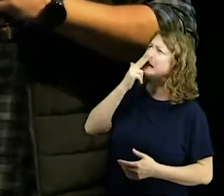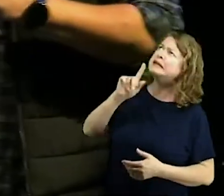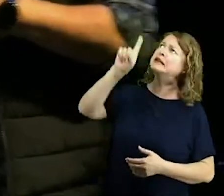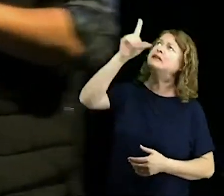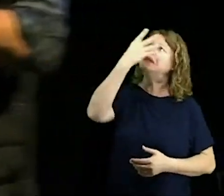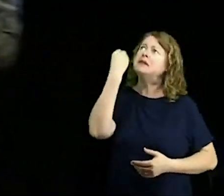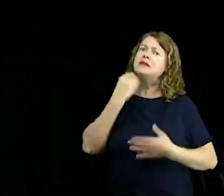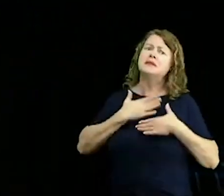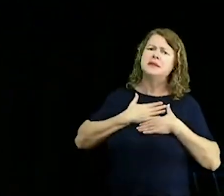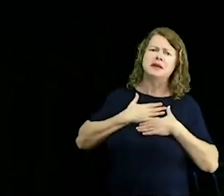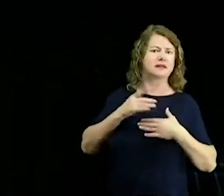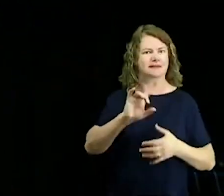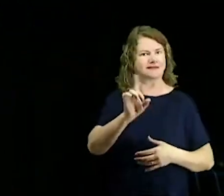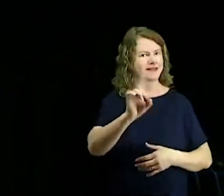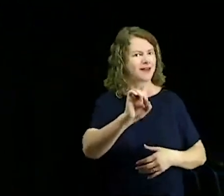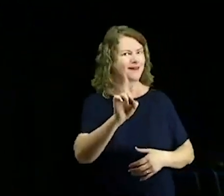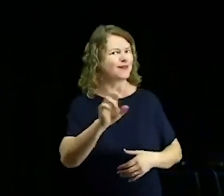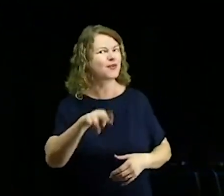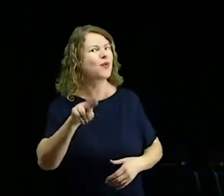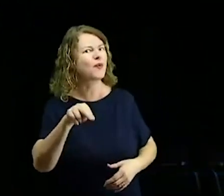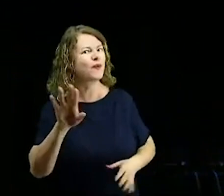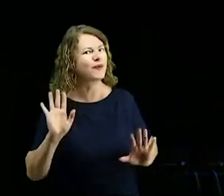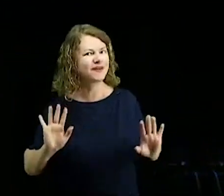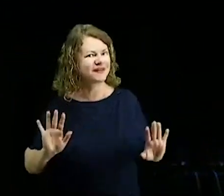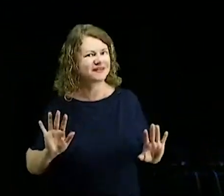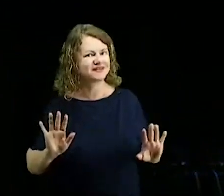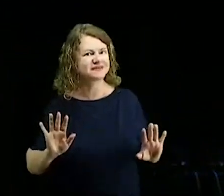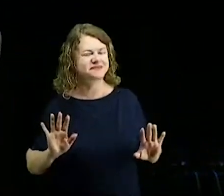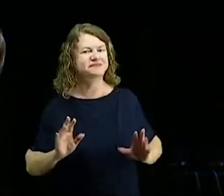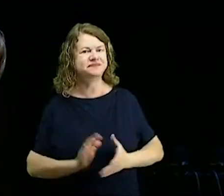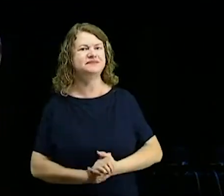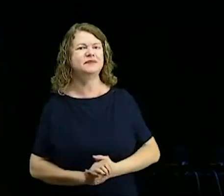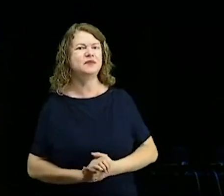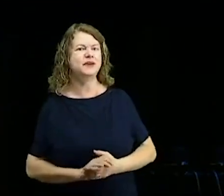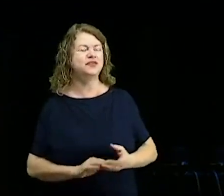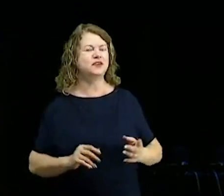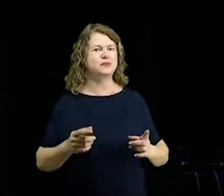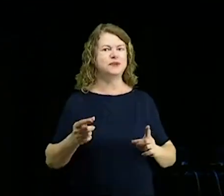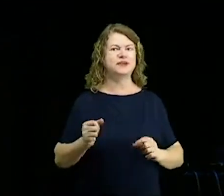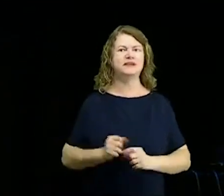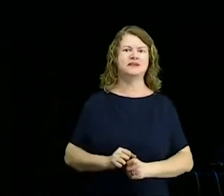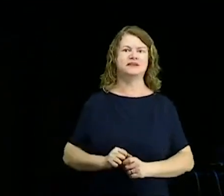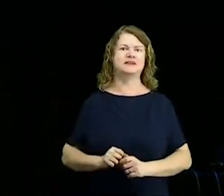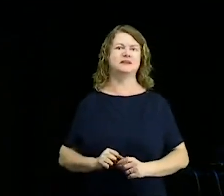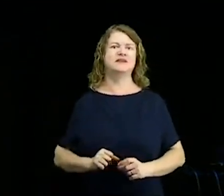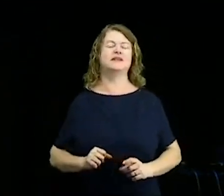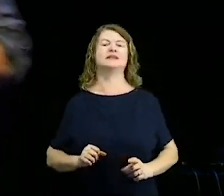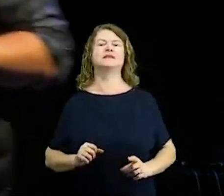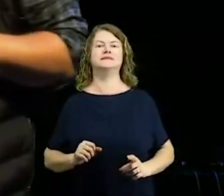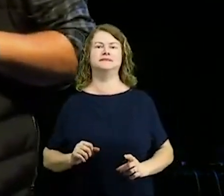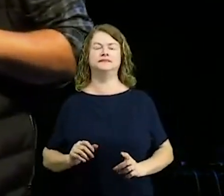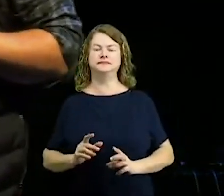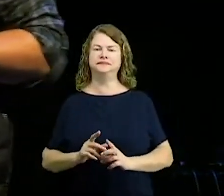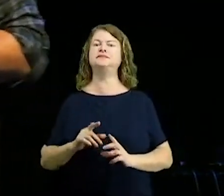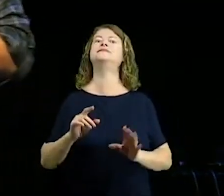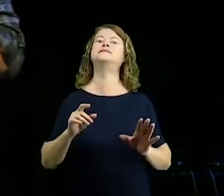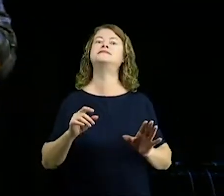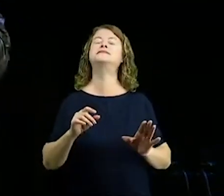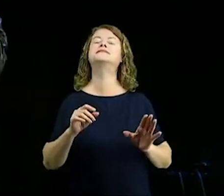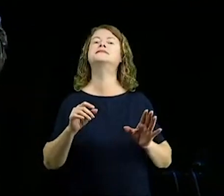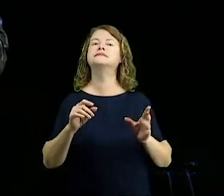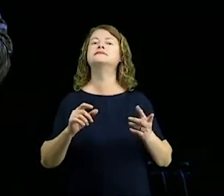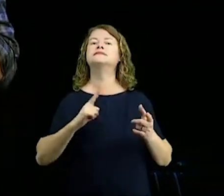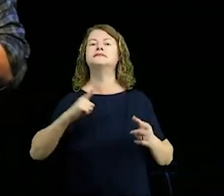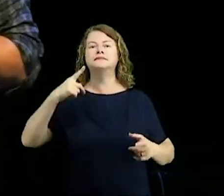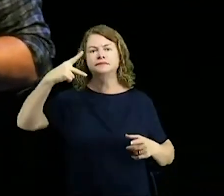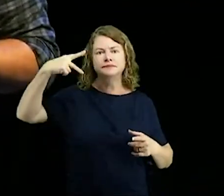está aqui, como a gente chama hoje, ele está fazendo bullying, pronto, ele está fazendo bullying com os profetas de Baal. E aí deu